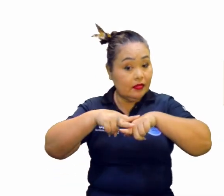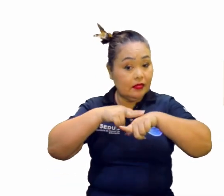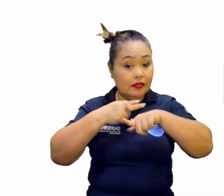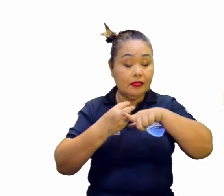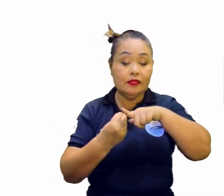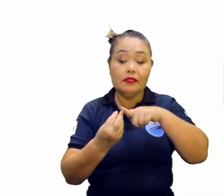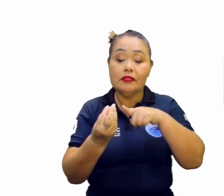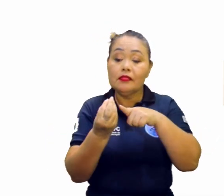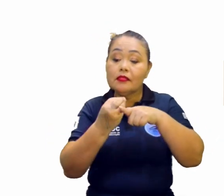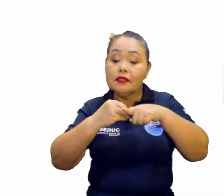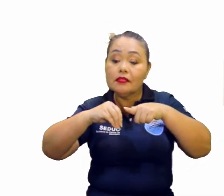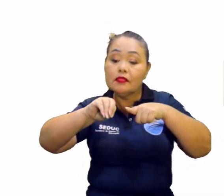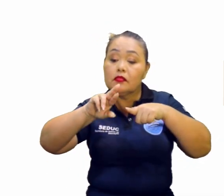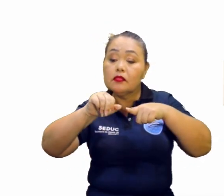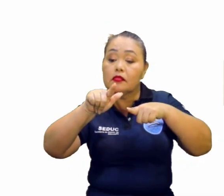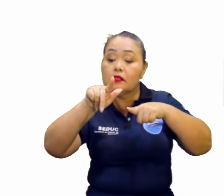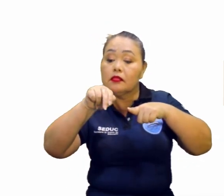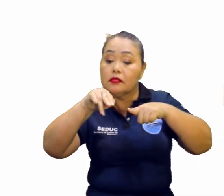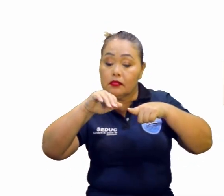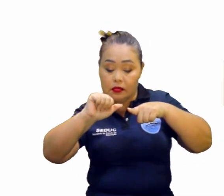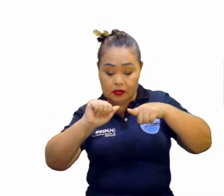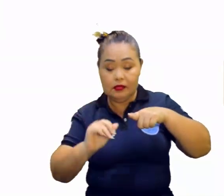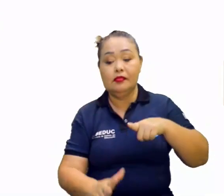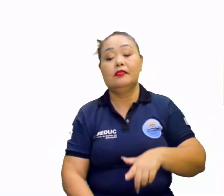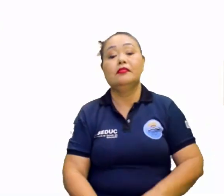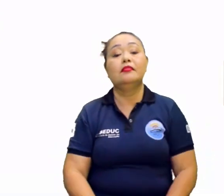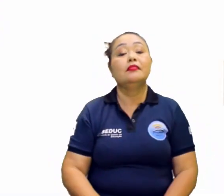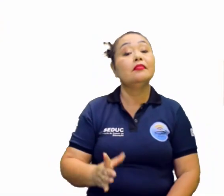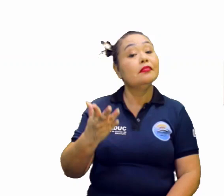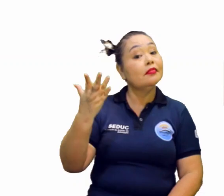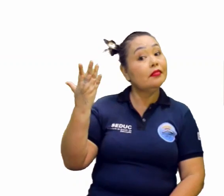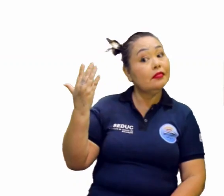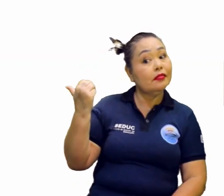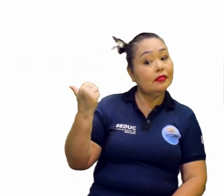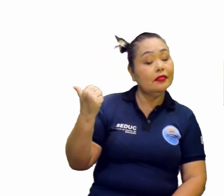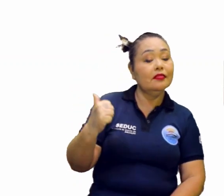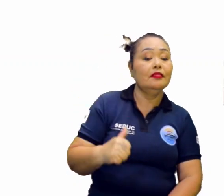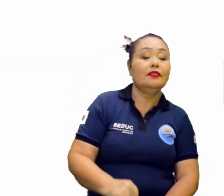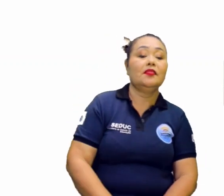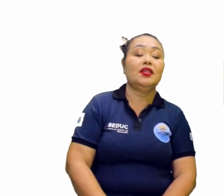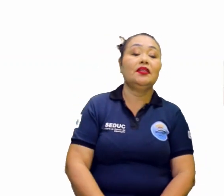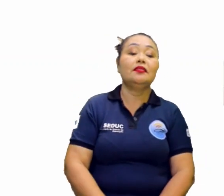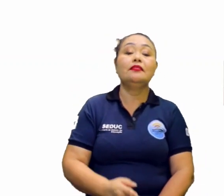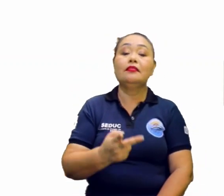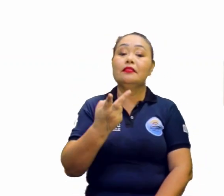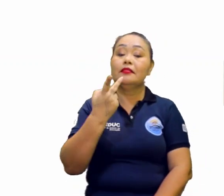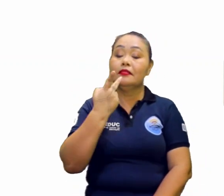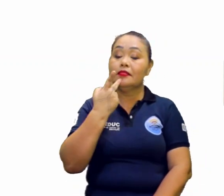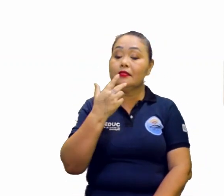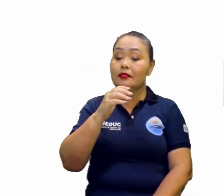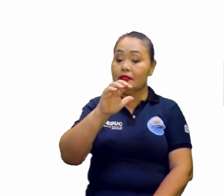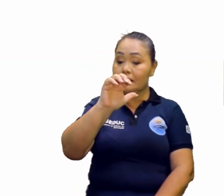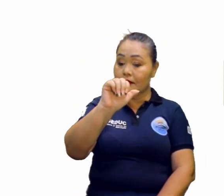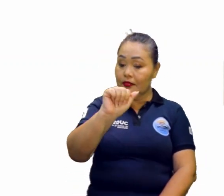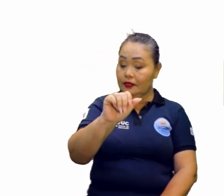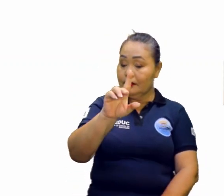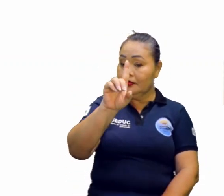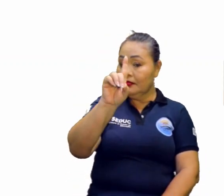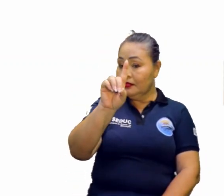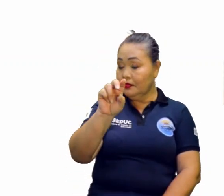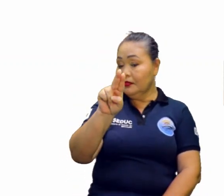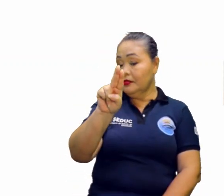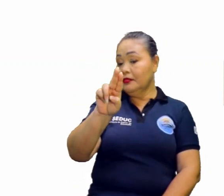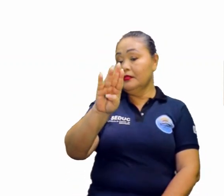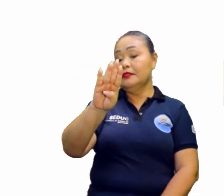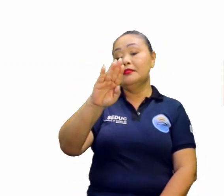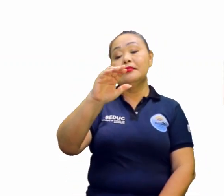adubação orgânica. Vamos lá, então? Quando a gente fala de adubação, a gente está falando de